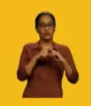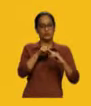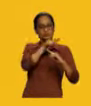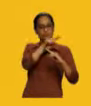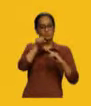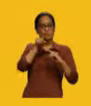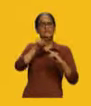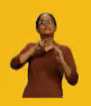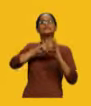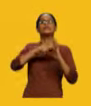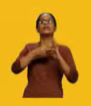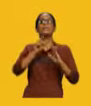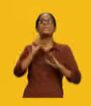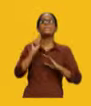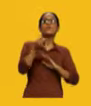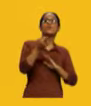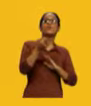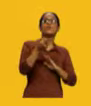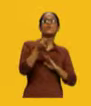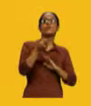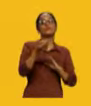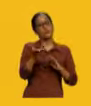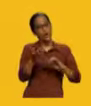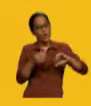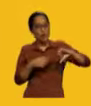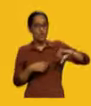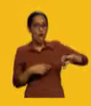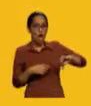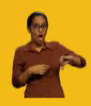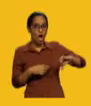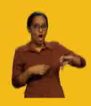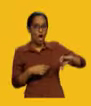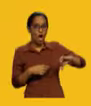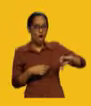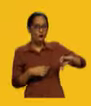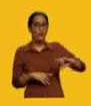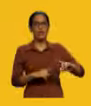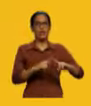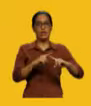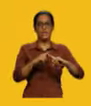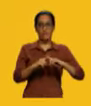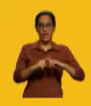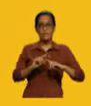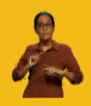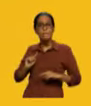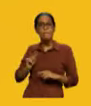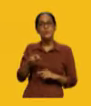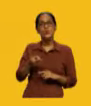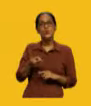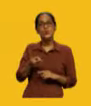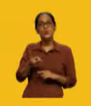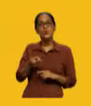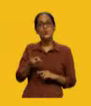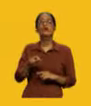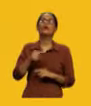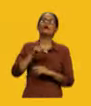1.000. Então, um risquinho equivale a 1.000. Então, eu vou ter o quê? 9 vezes 1.000,